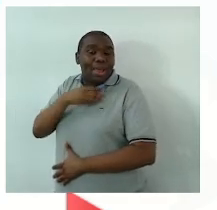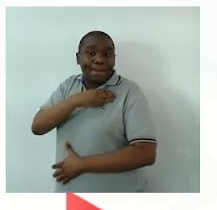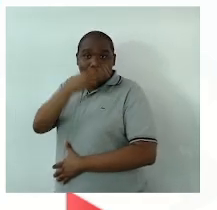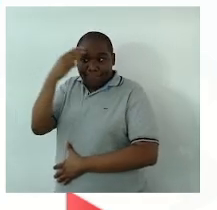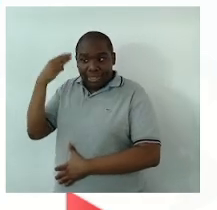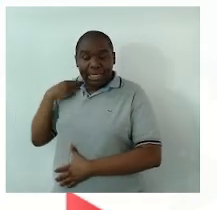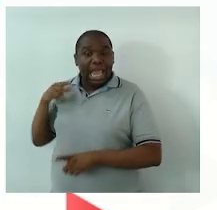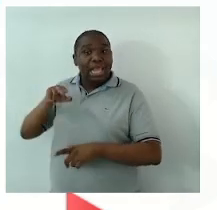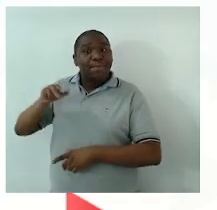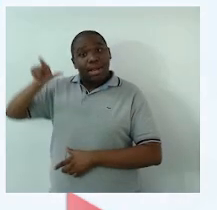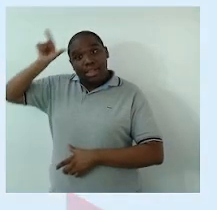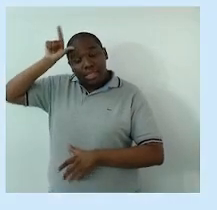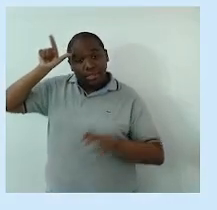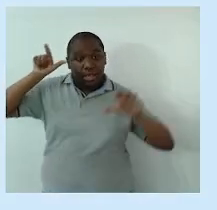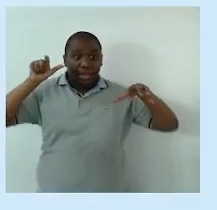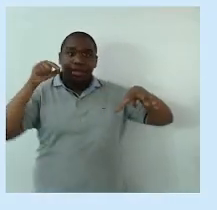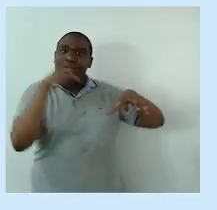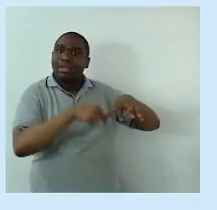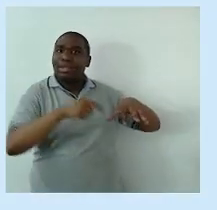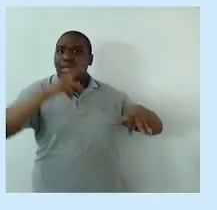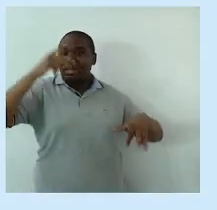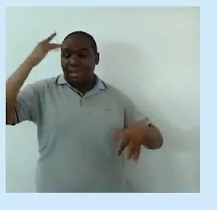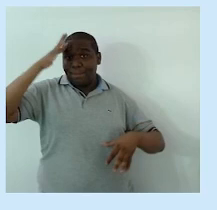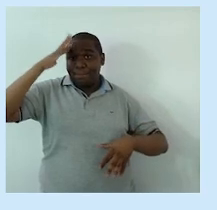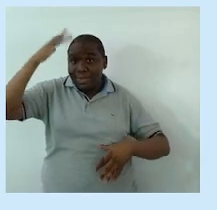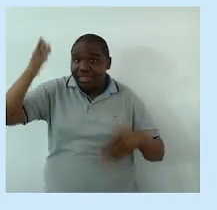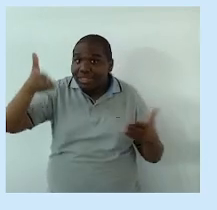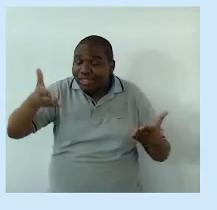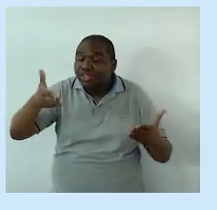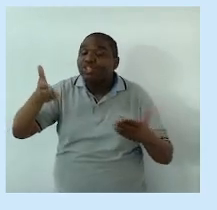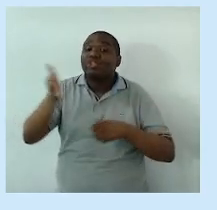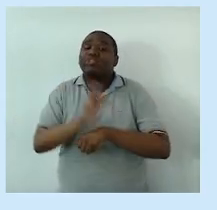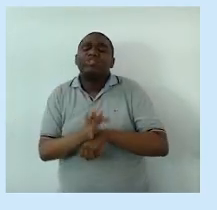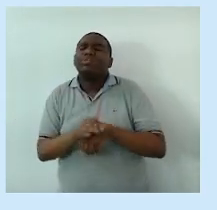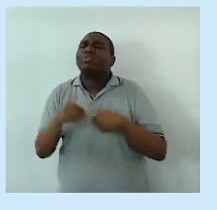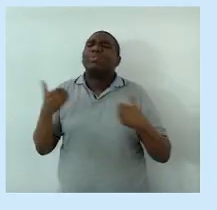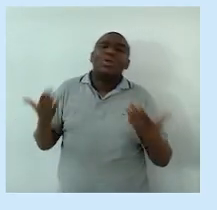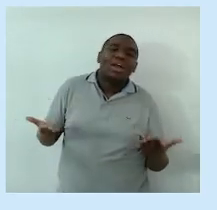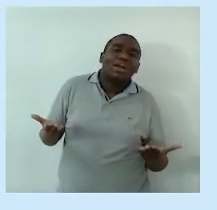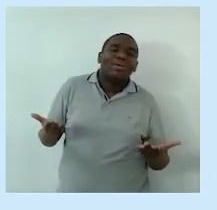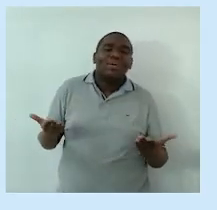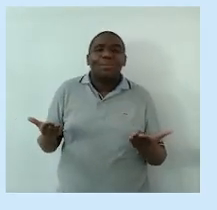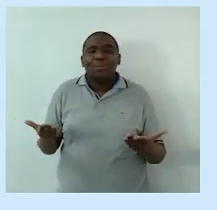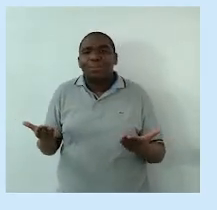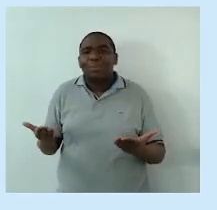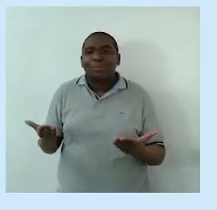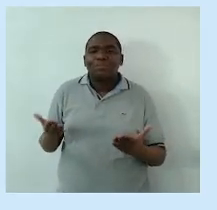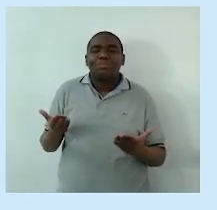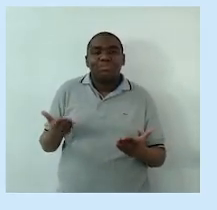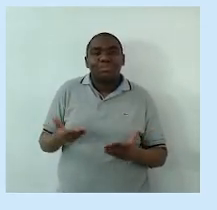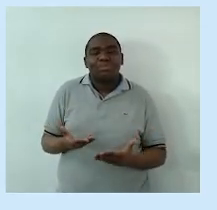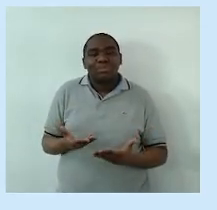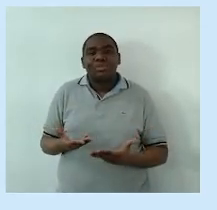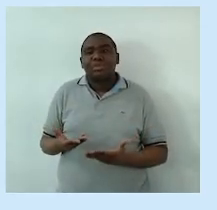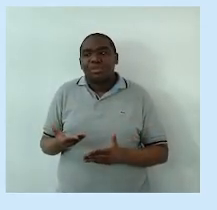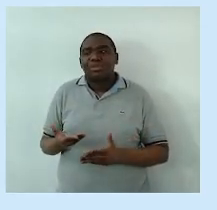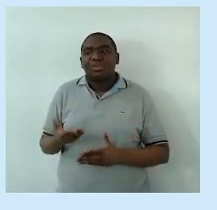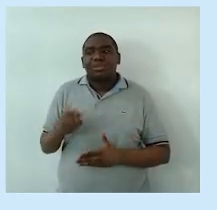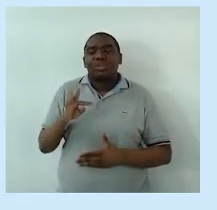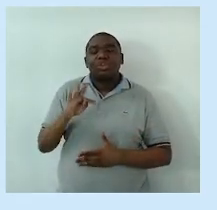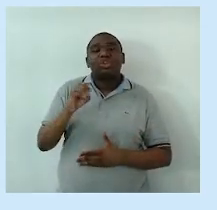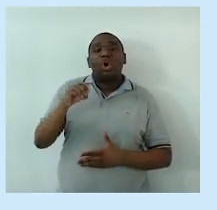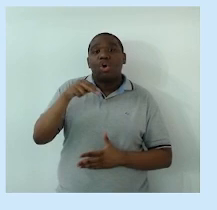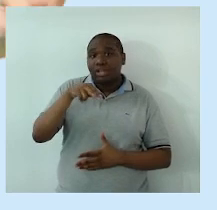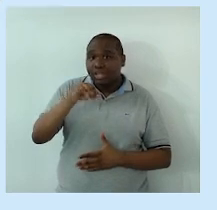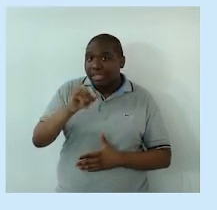já imaginam em que peça de Shakespeare esse filme foi inspirado, né? Tony, ex-líder de